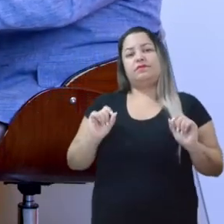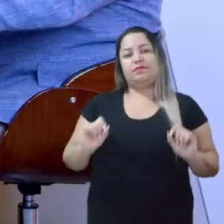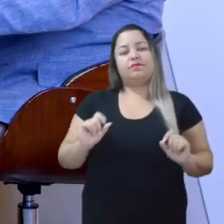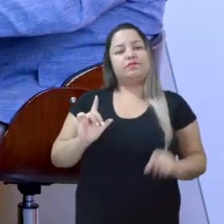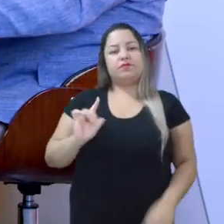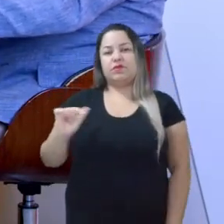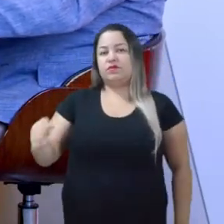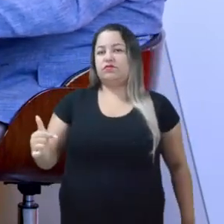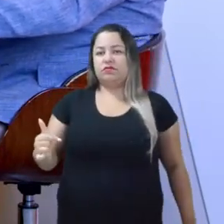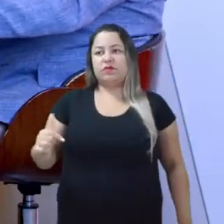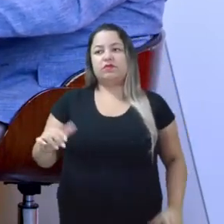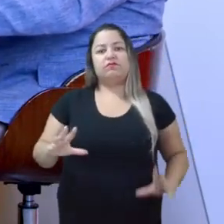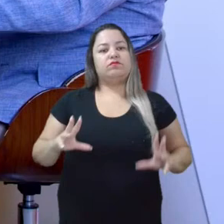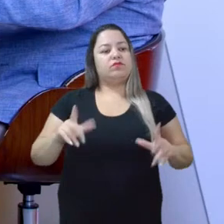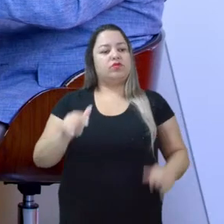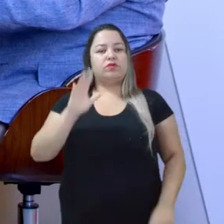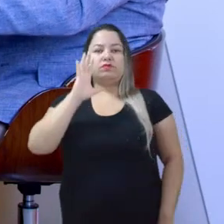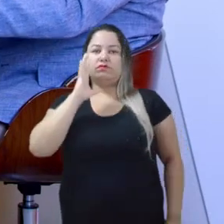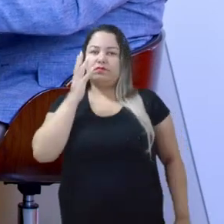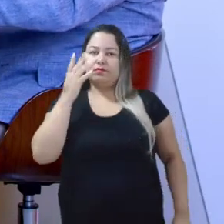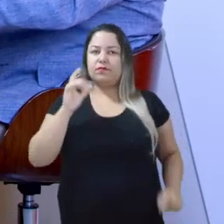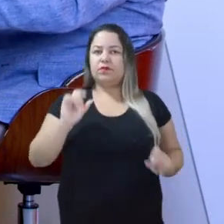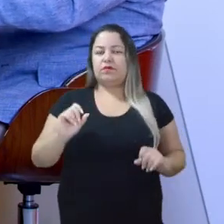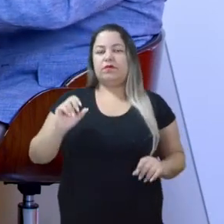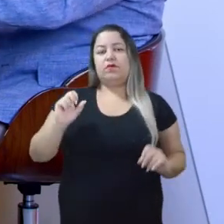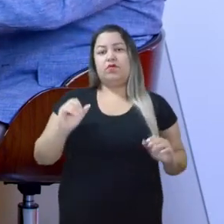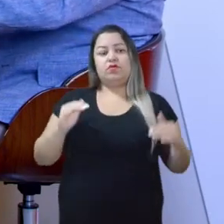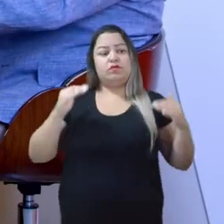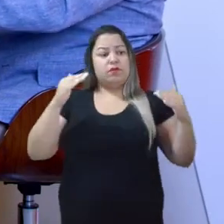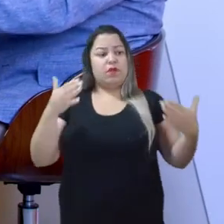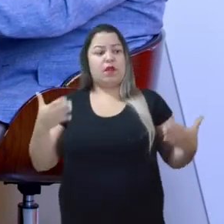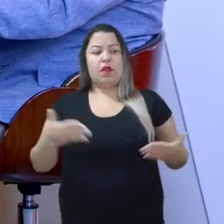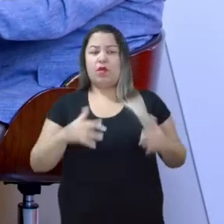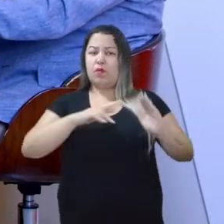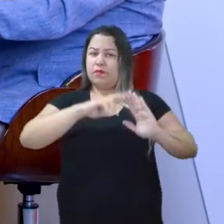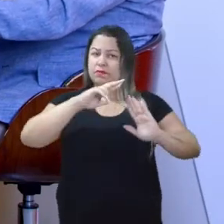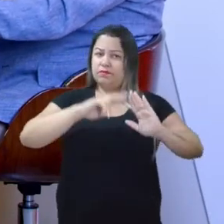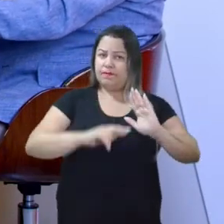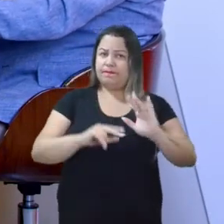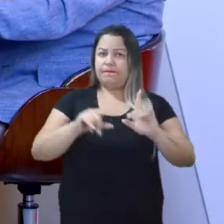todas essas decisões que o Supremo tenta agora regulamentar,